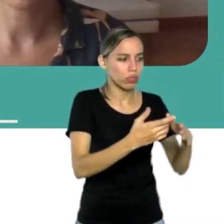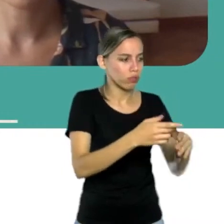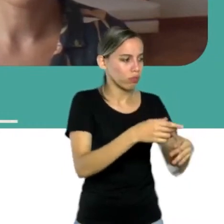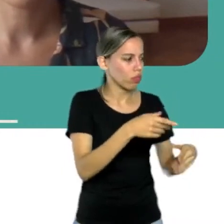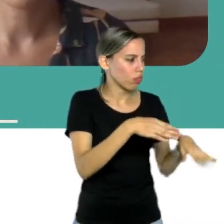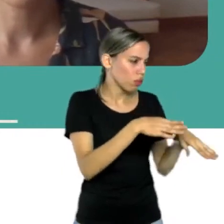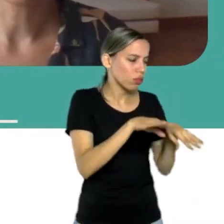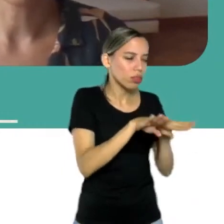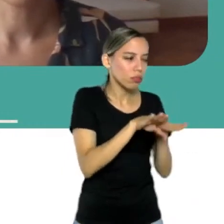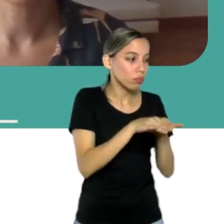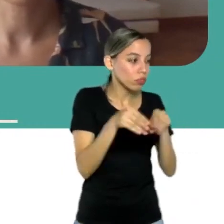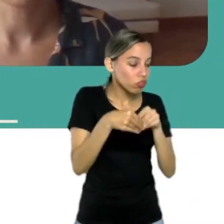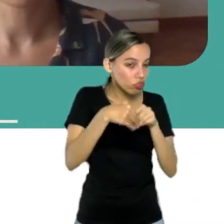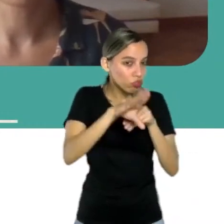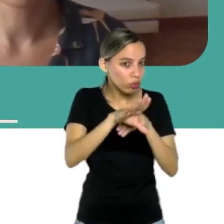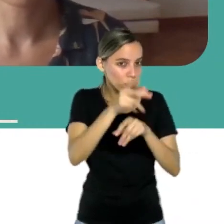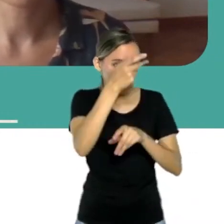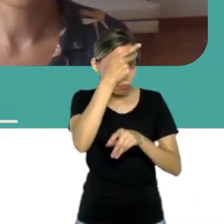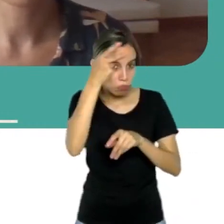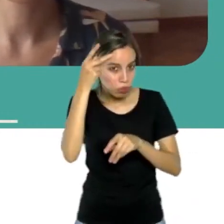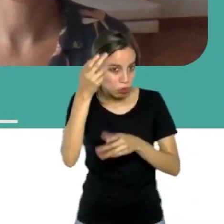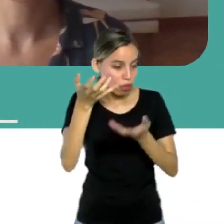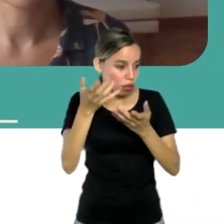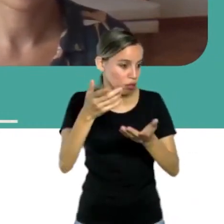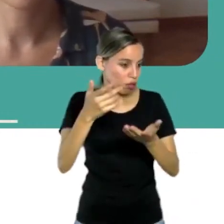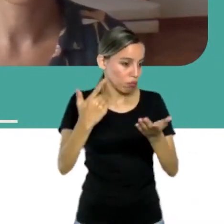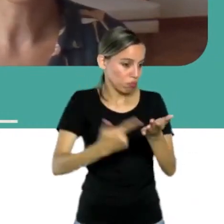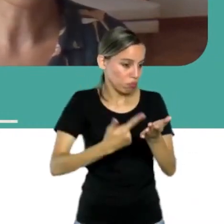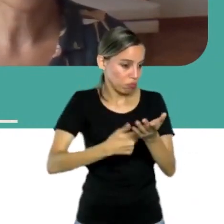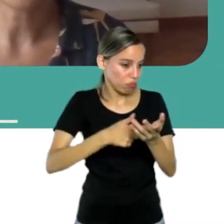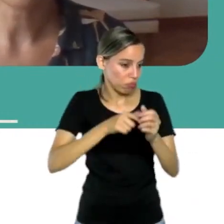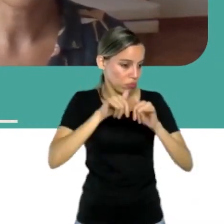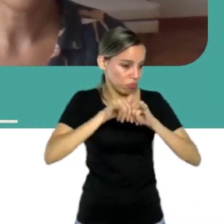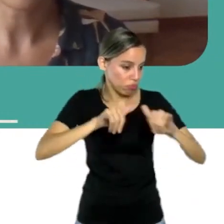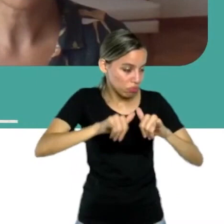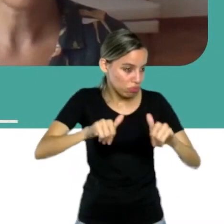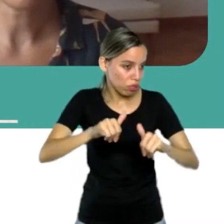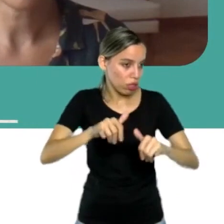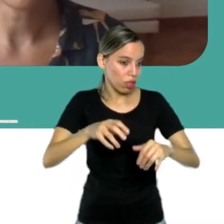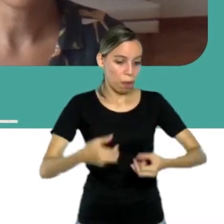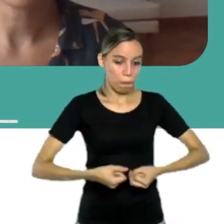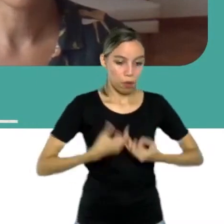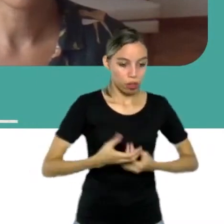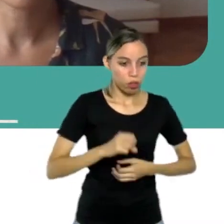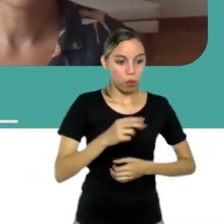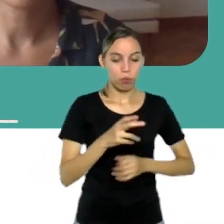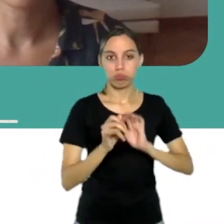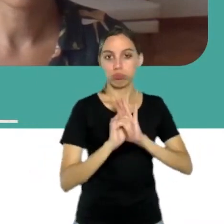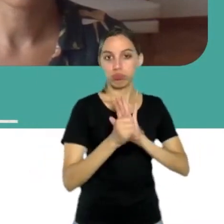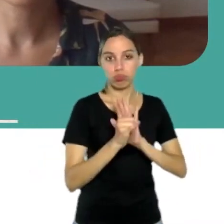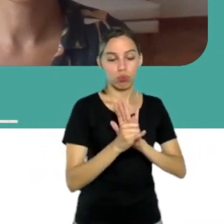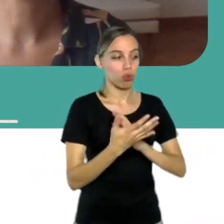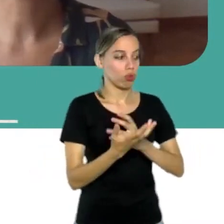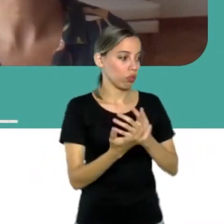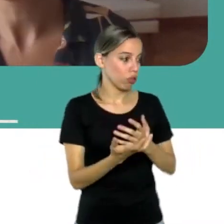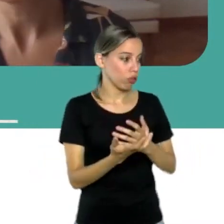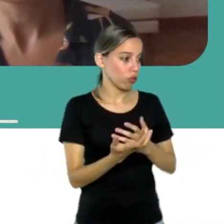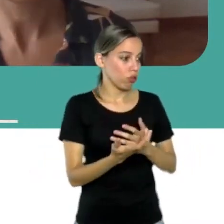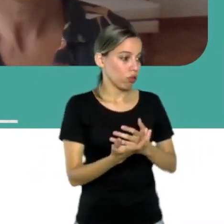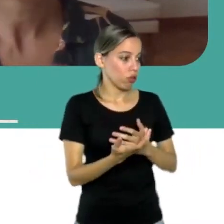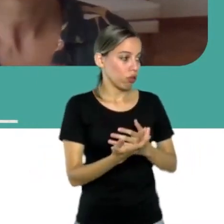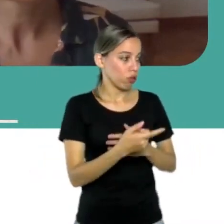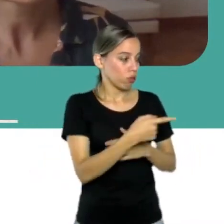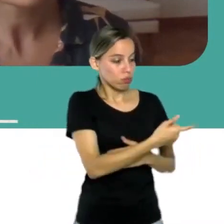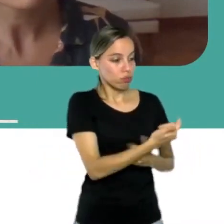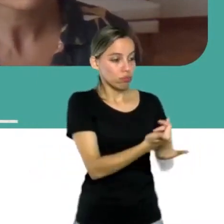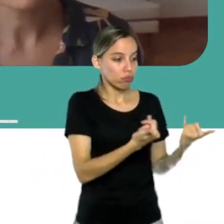mesmo para quem está nos vendo e quer lançar um livro, né, seja de poesia ou prosa, enfim. Conta um pouquinho desse percurso